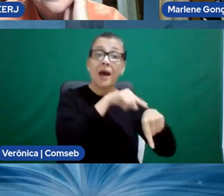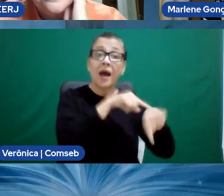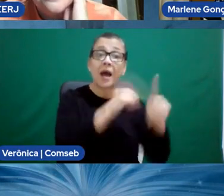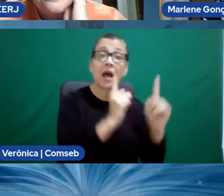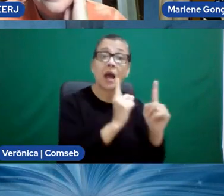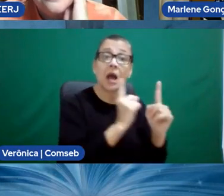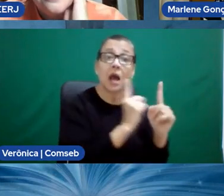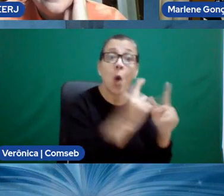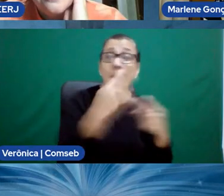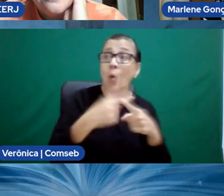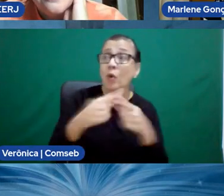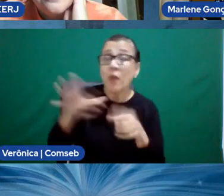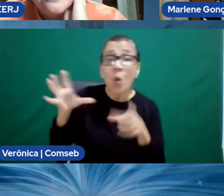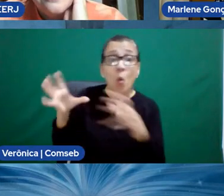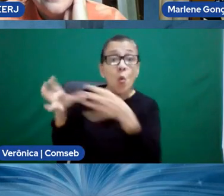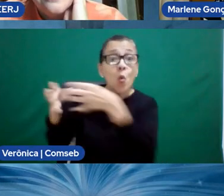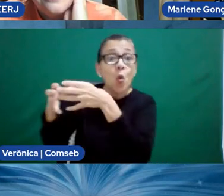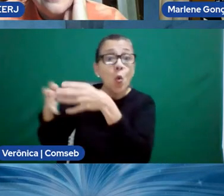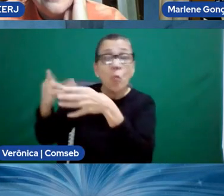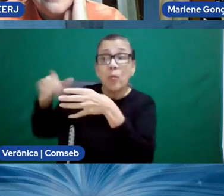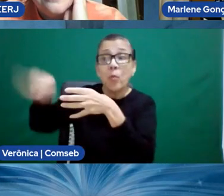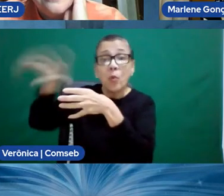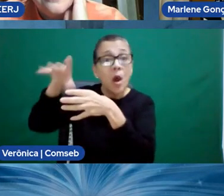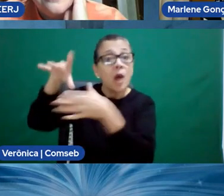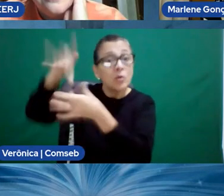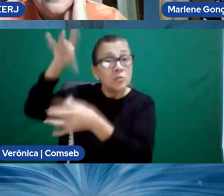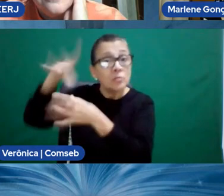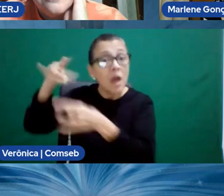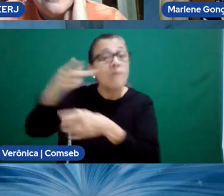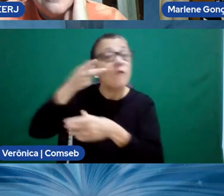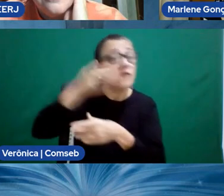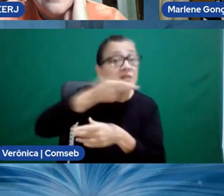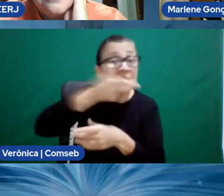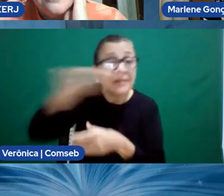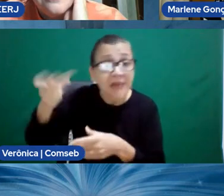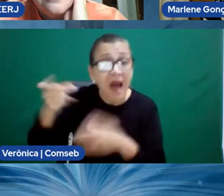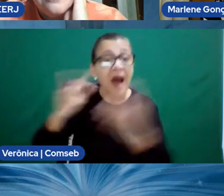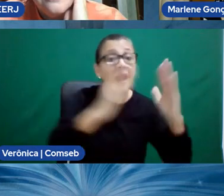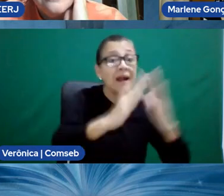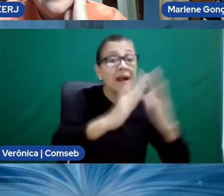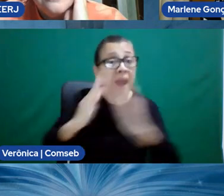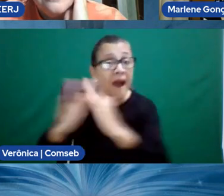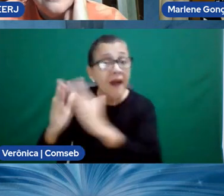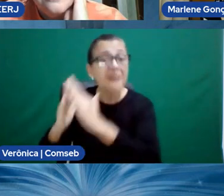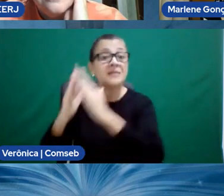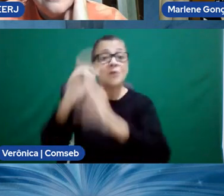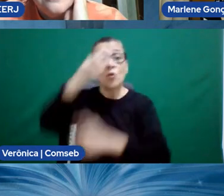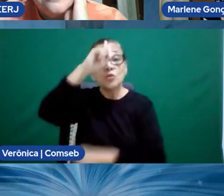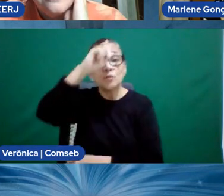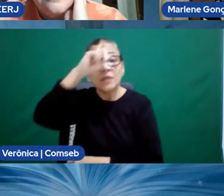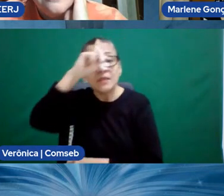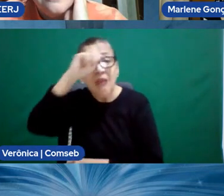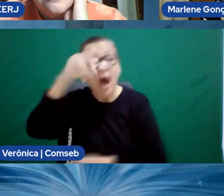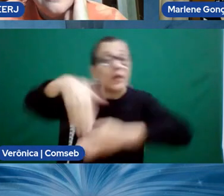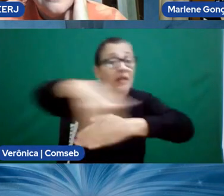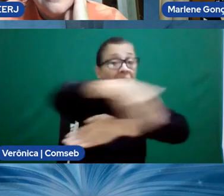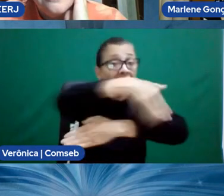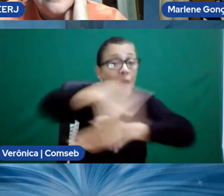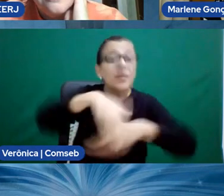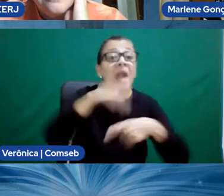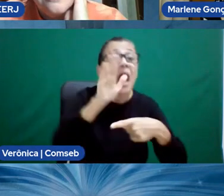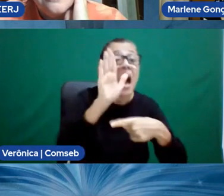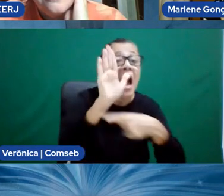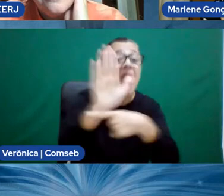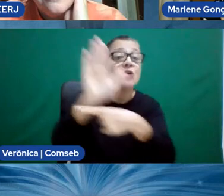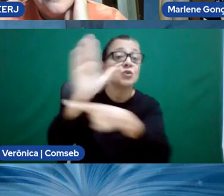porque os espíritos vão visitar os lares, os hospitais onde a gente colocou o endereço, para prestar ajuda.